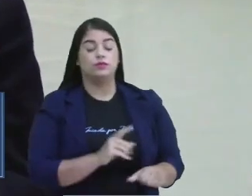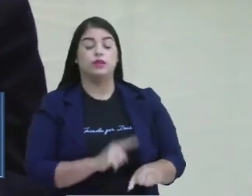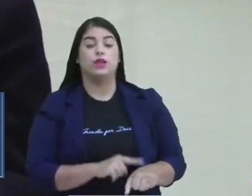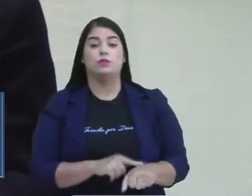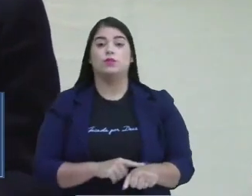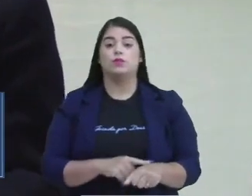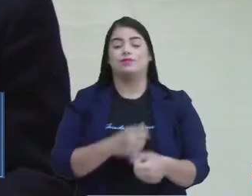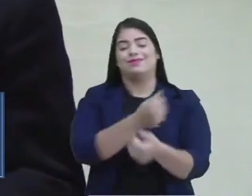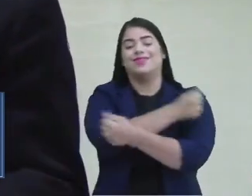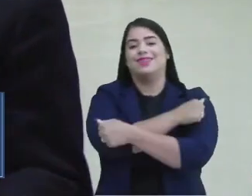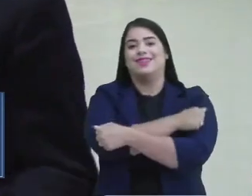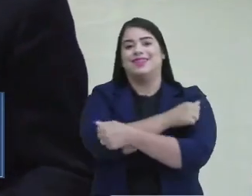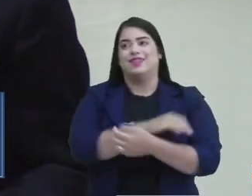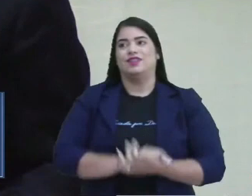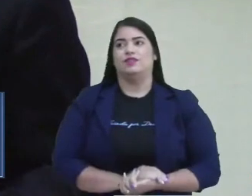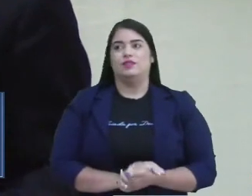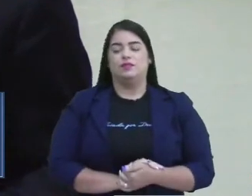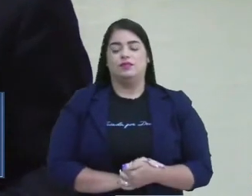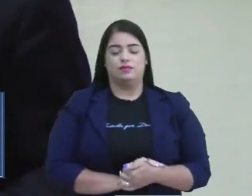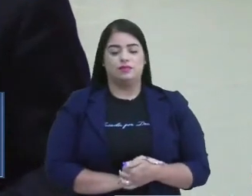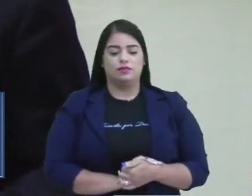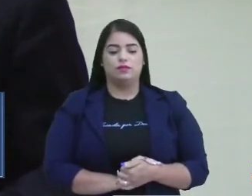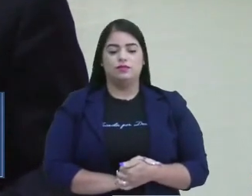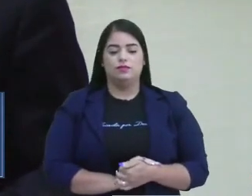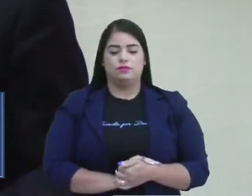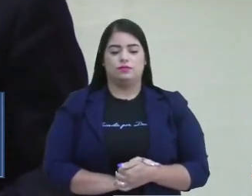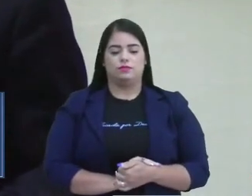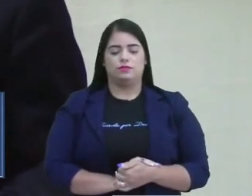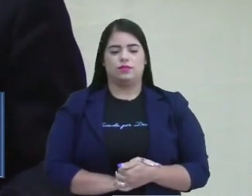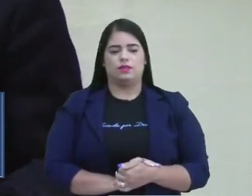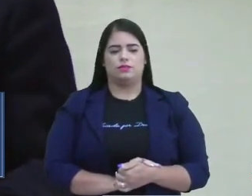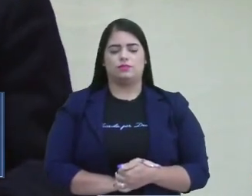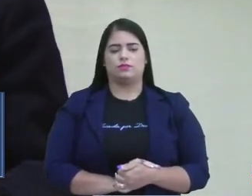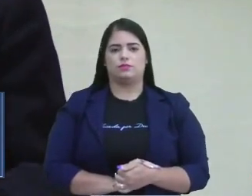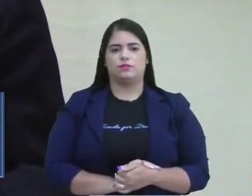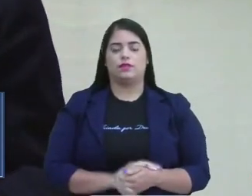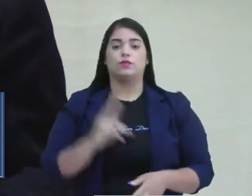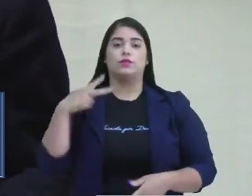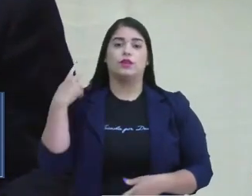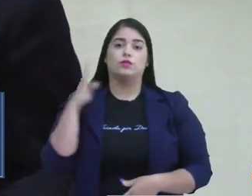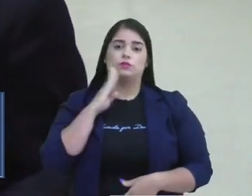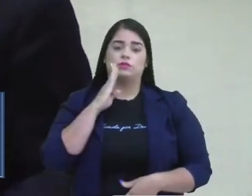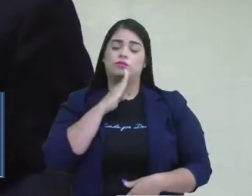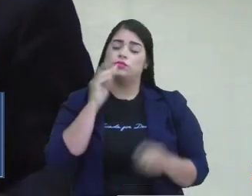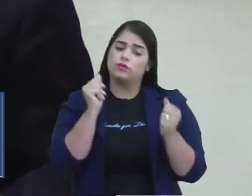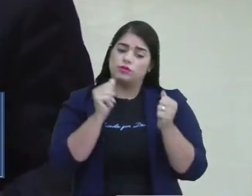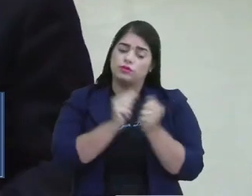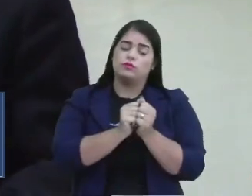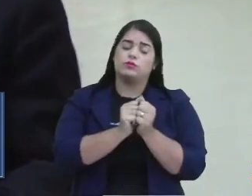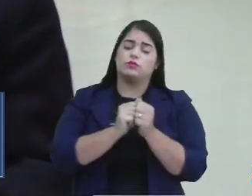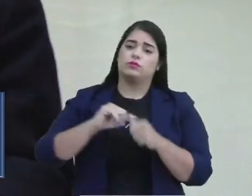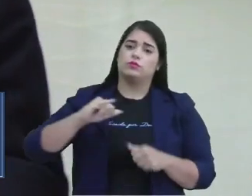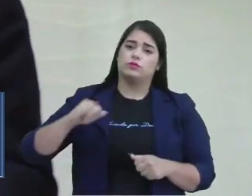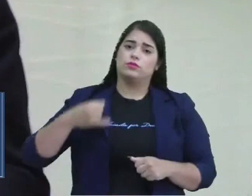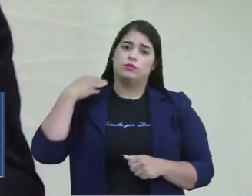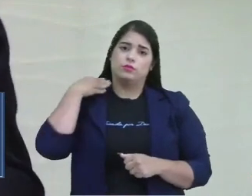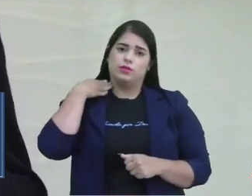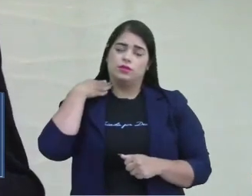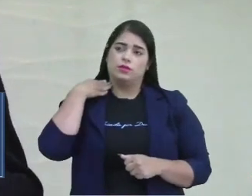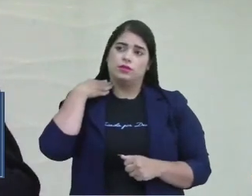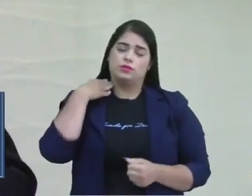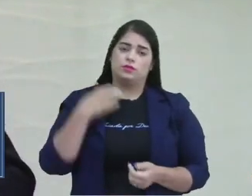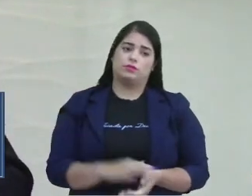um abraço a meu amigo Bruno Braga, que está em Brasília, junto com João Medeiros, né, foram acompanhar a